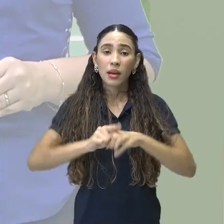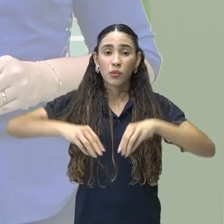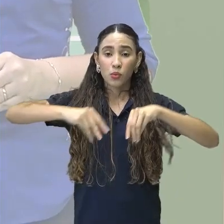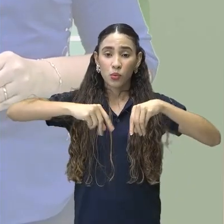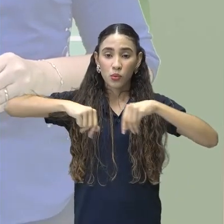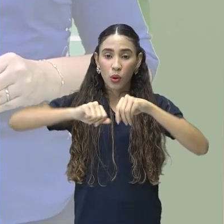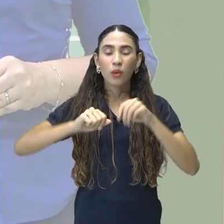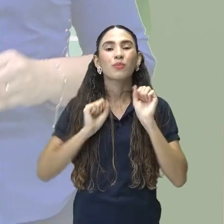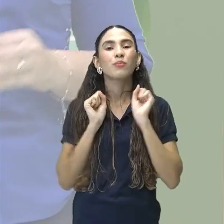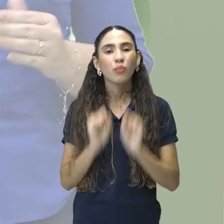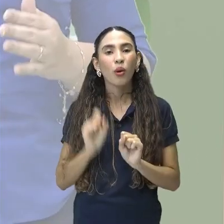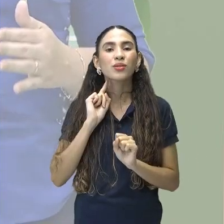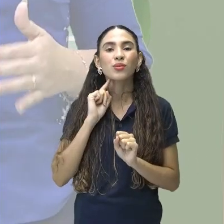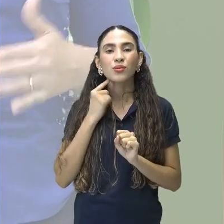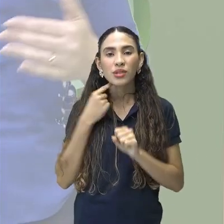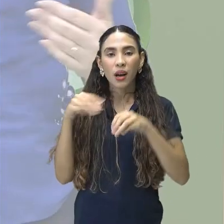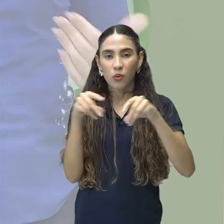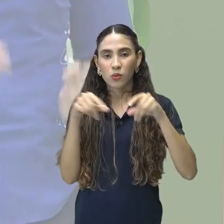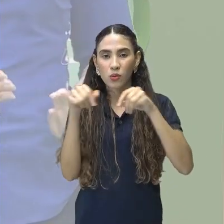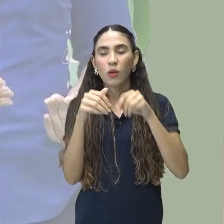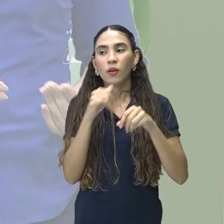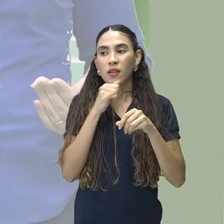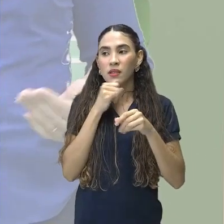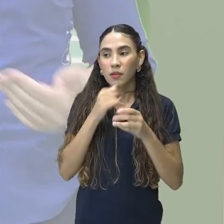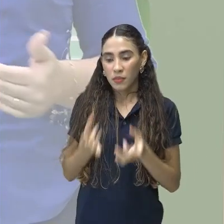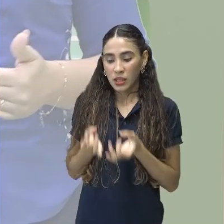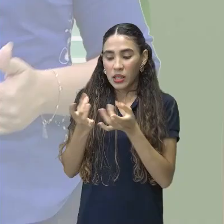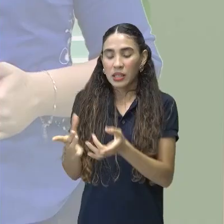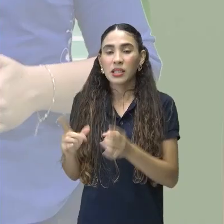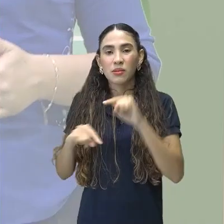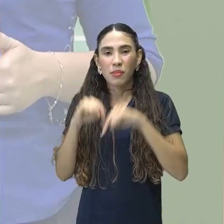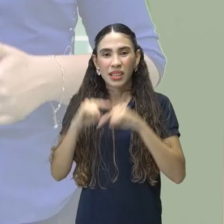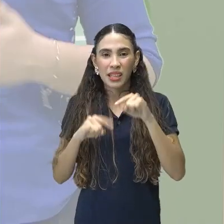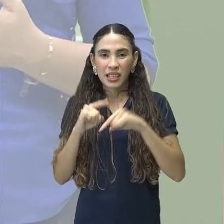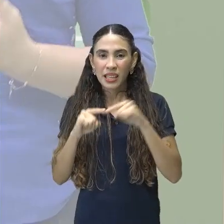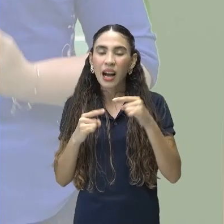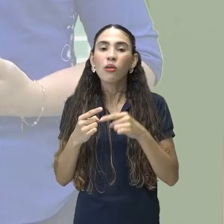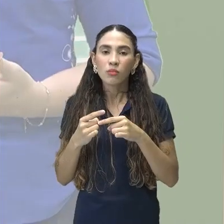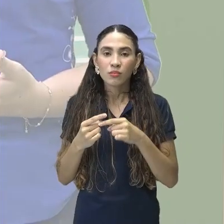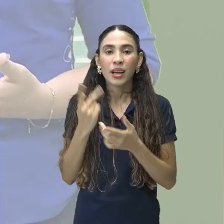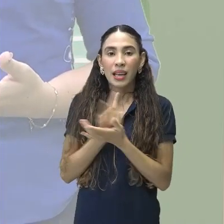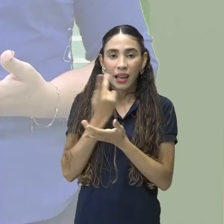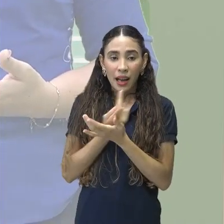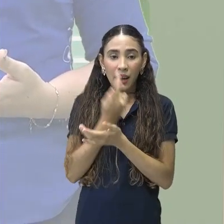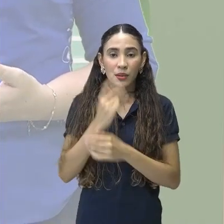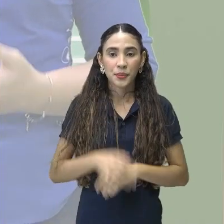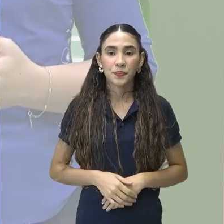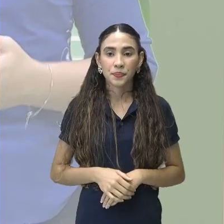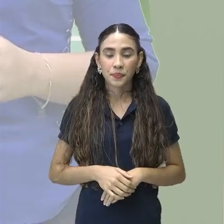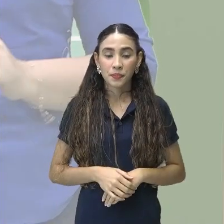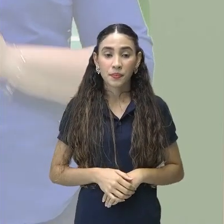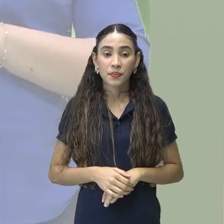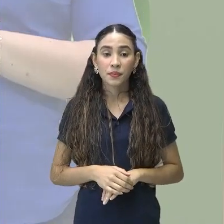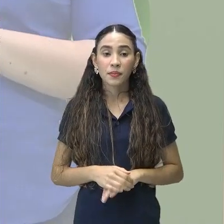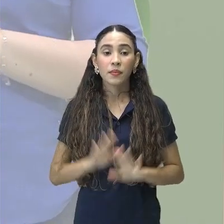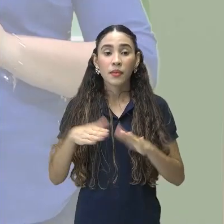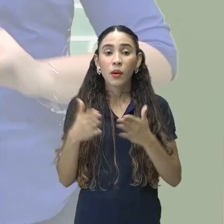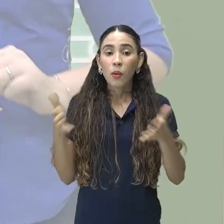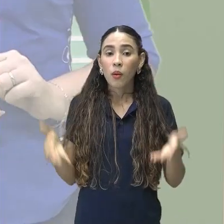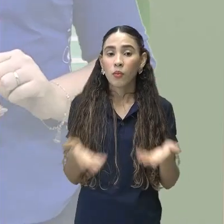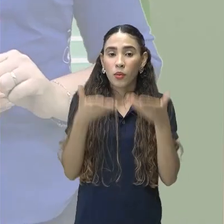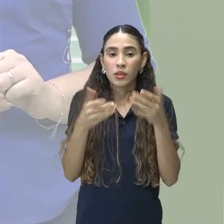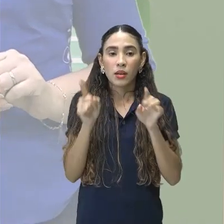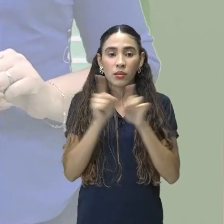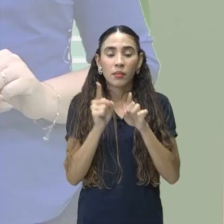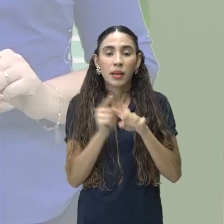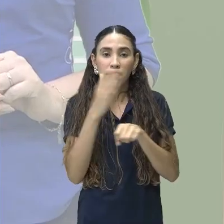gente pode contaminar o solo quando descartamos resíduos de maneira também incorreta, certo? Bom, a promoção